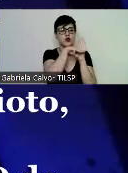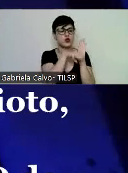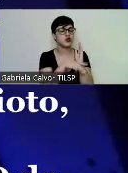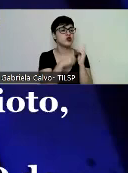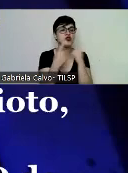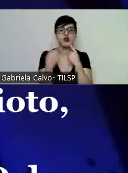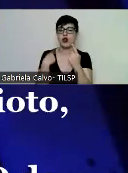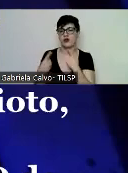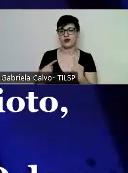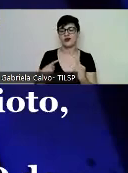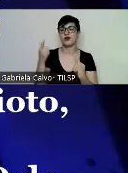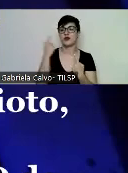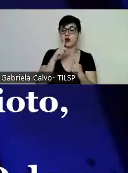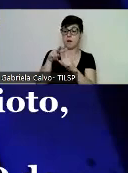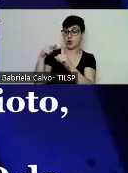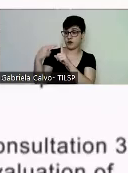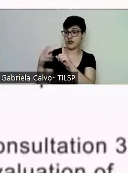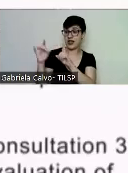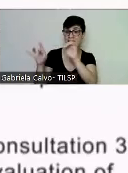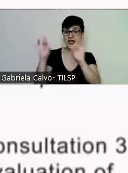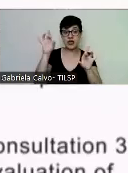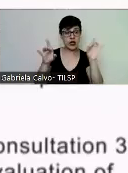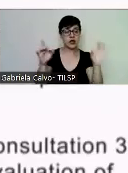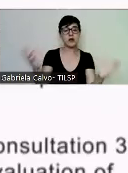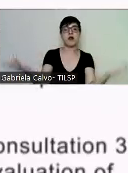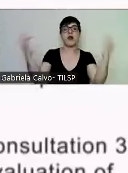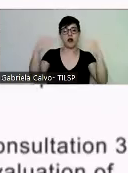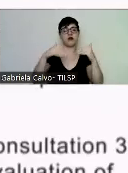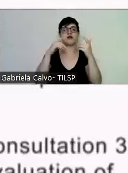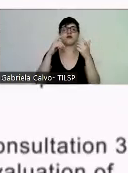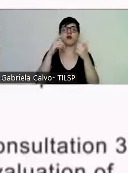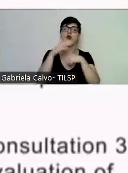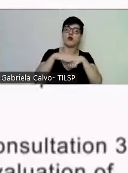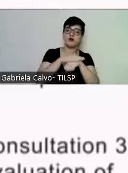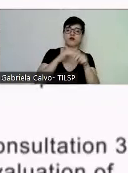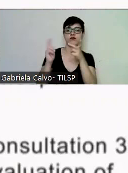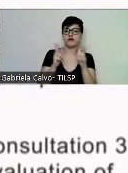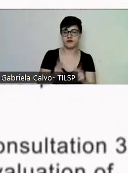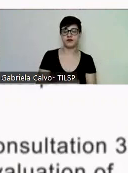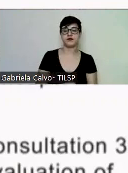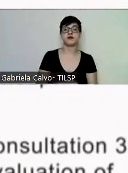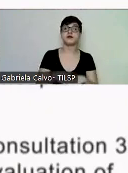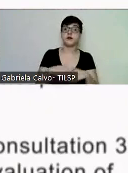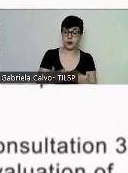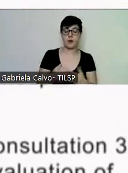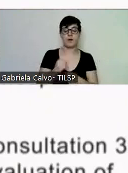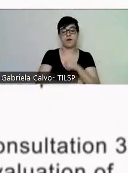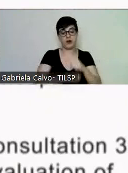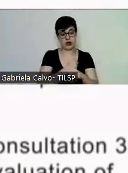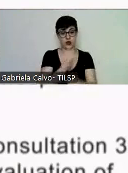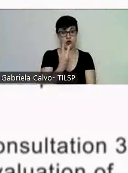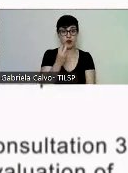essas diferentes visões para dentro do debate e foi isso que foi feito a partir de 2020 quando se reformula o